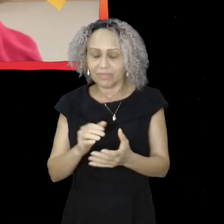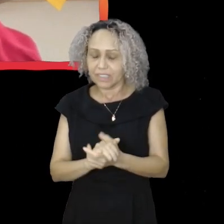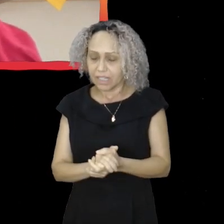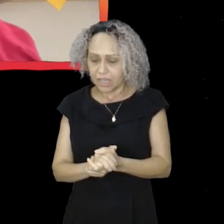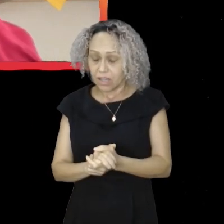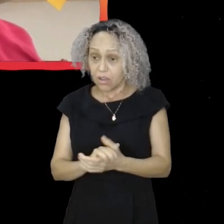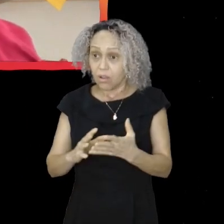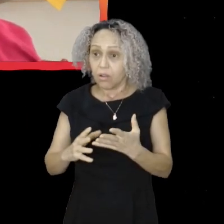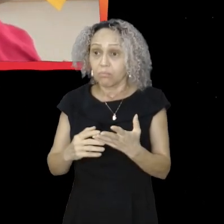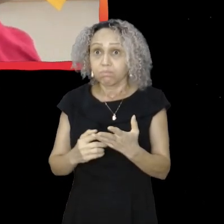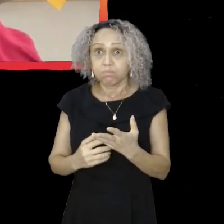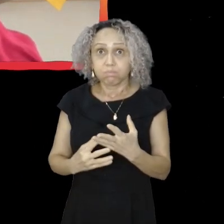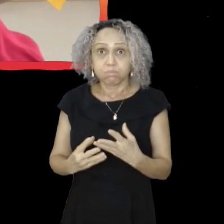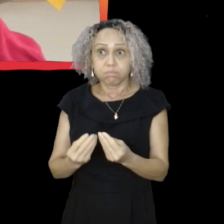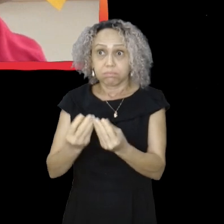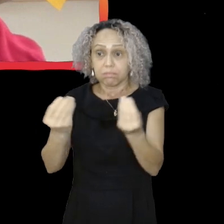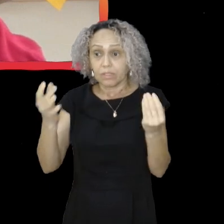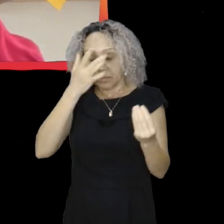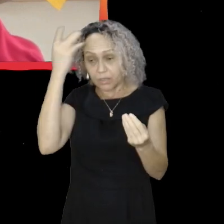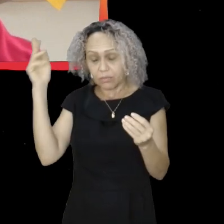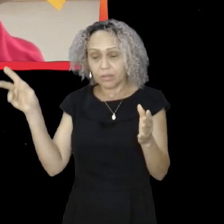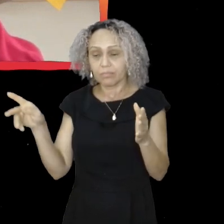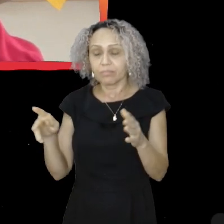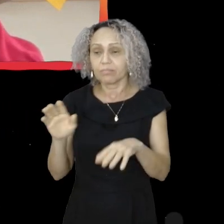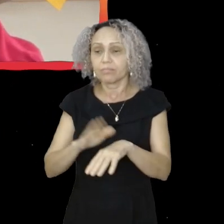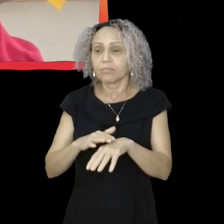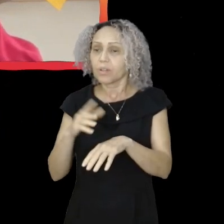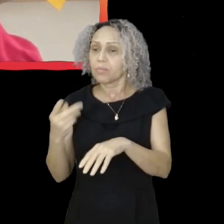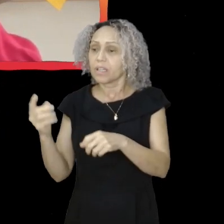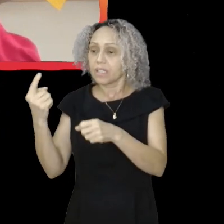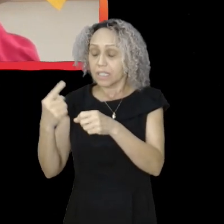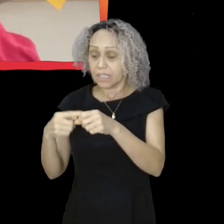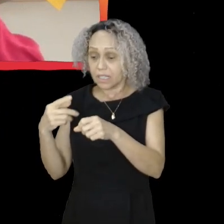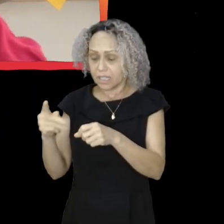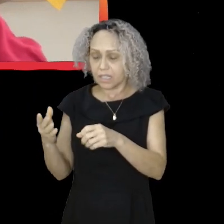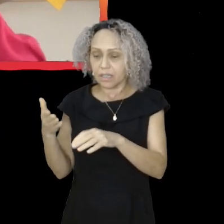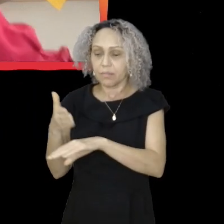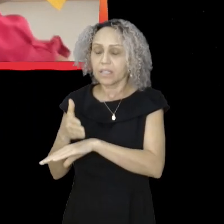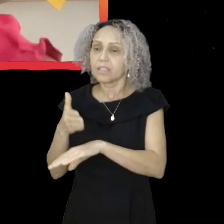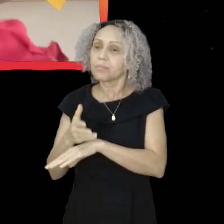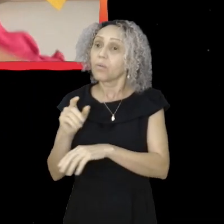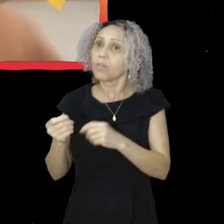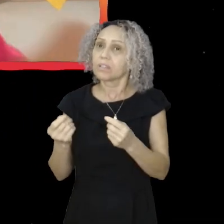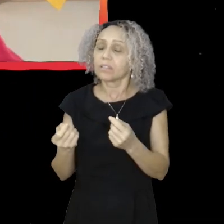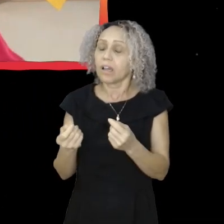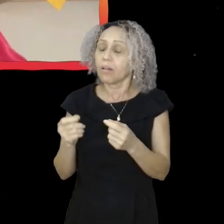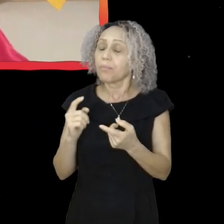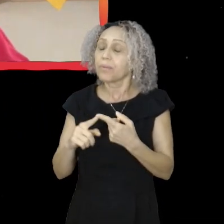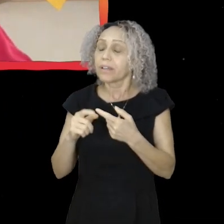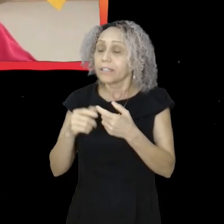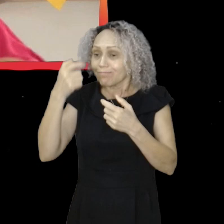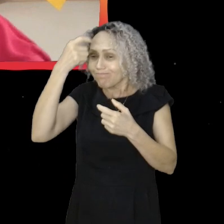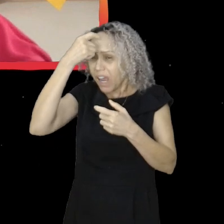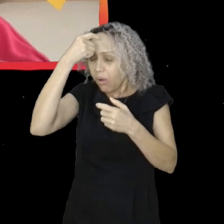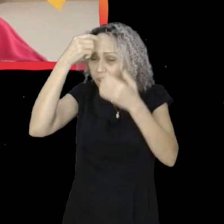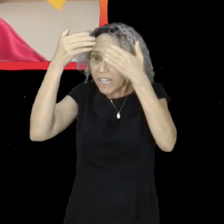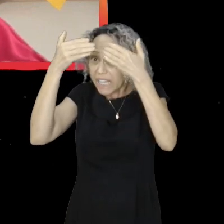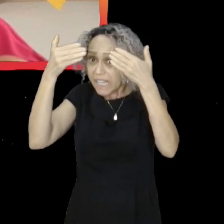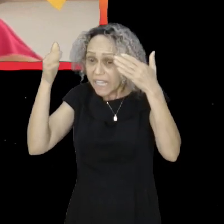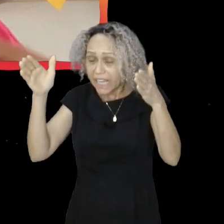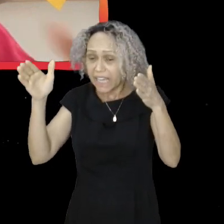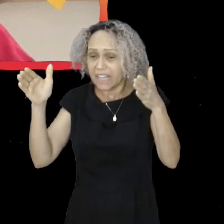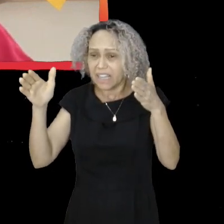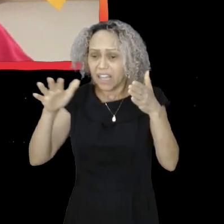cidade participou. Então eu acho que isso vai elevar o nível de consciência social da cidade, ainda que não seja de forma homogênea, para que a